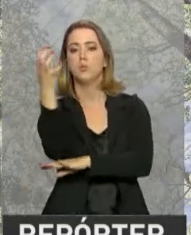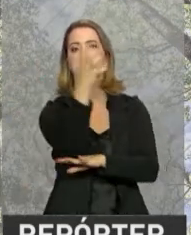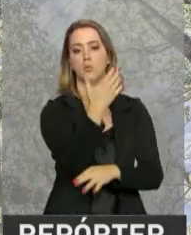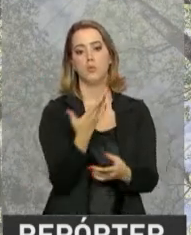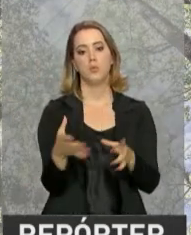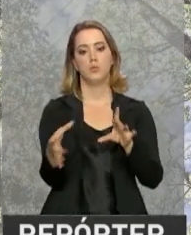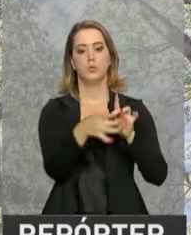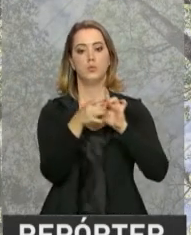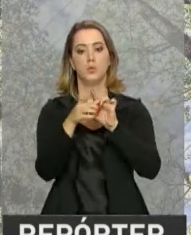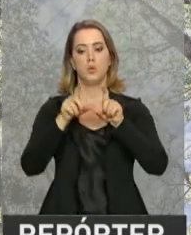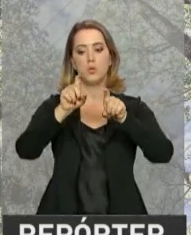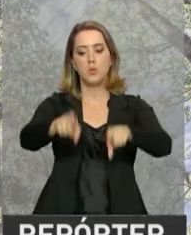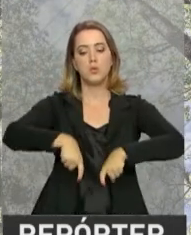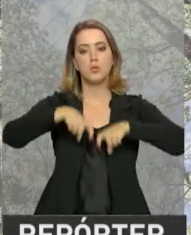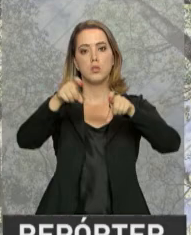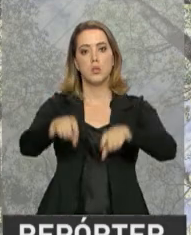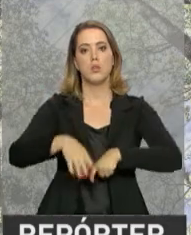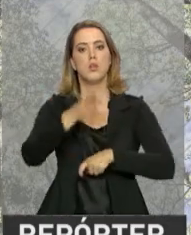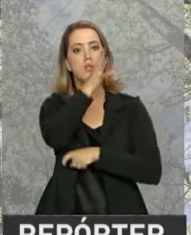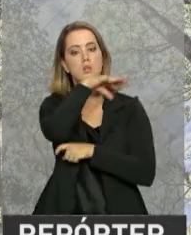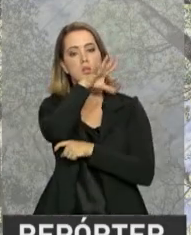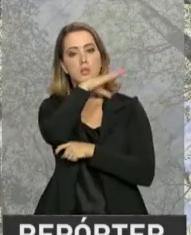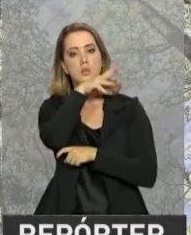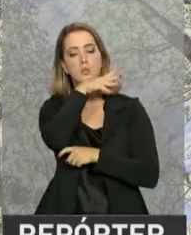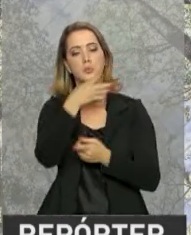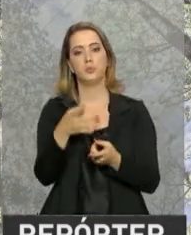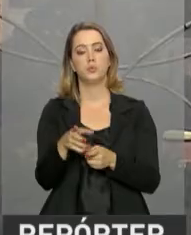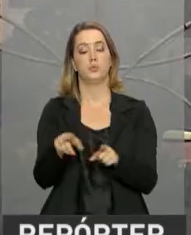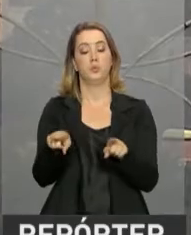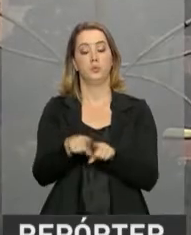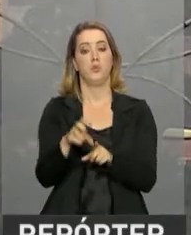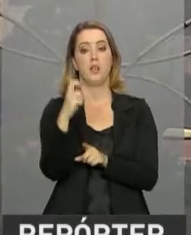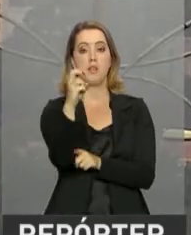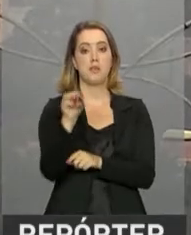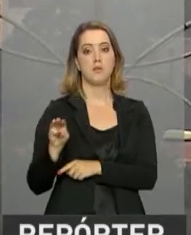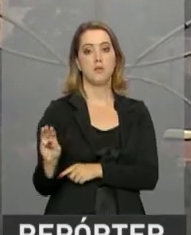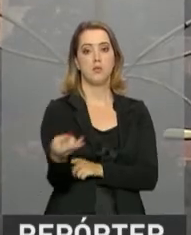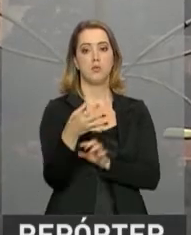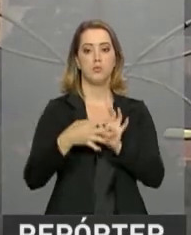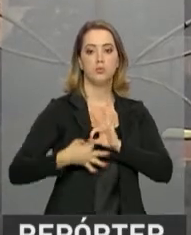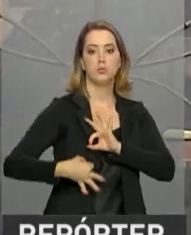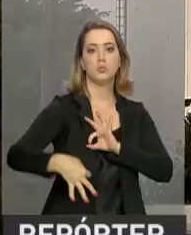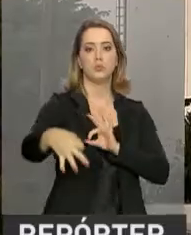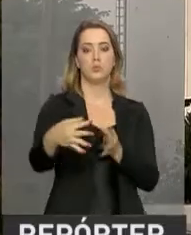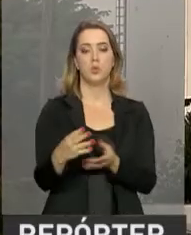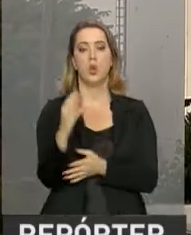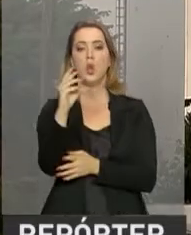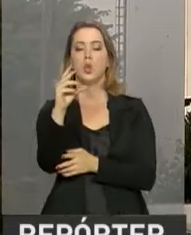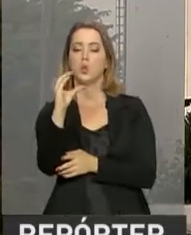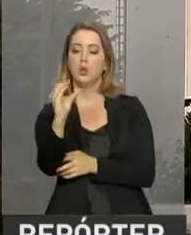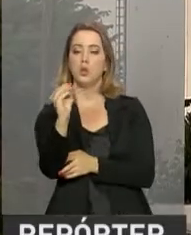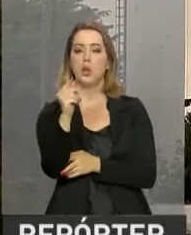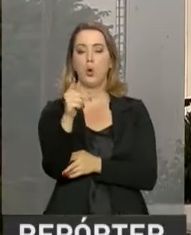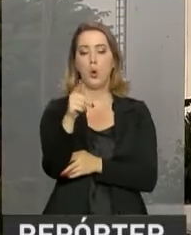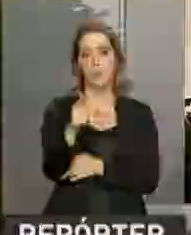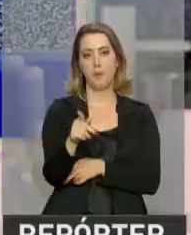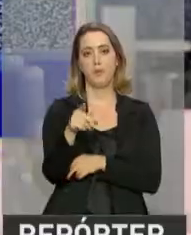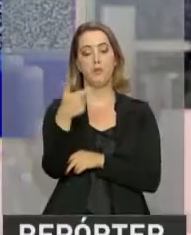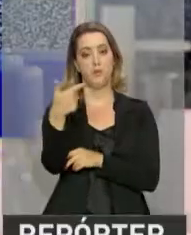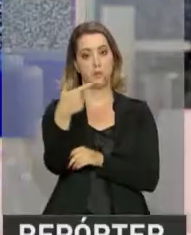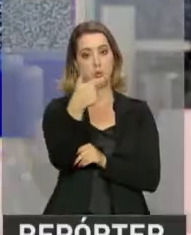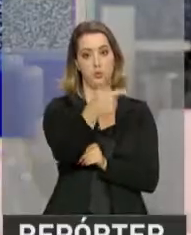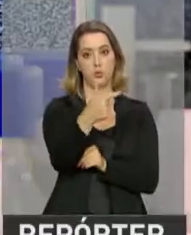integrado lavoura pecuária floresta em 5 milhões de hectares na copa e 22 o brasil vai lançar uma plataforma abril futuro